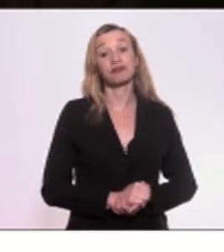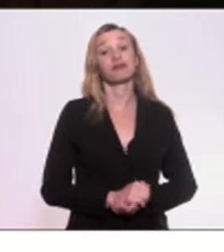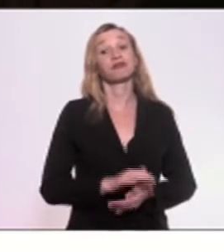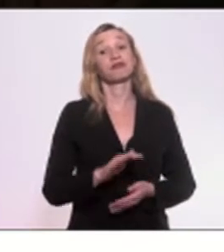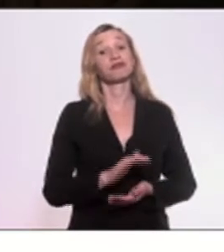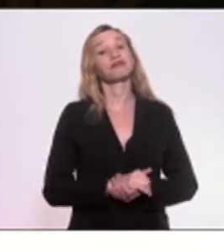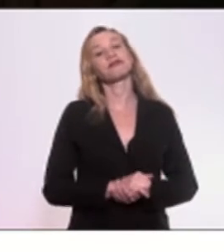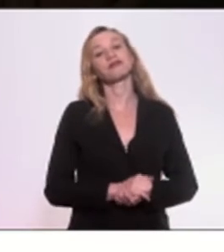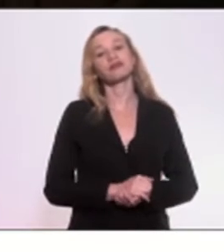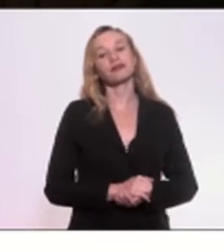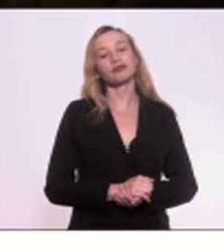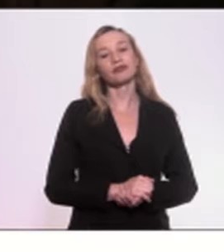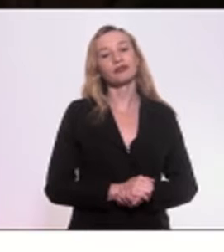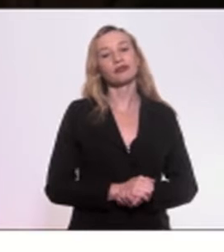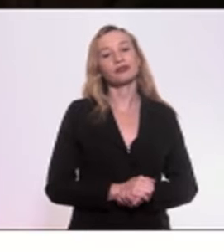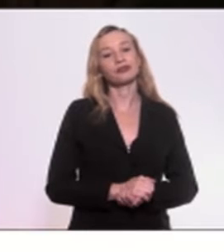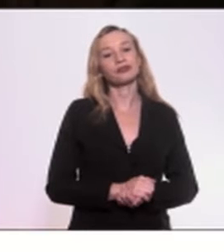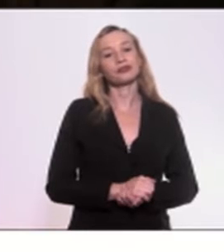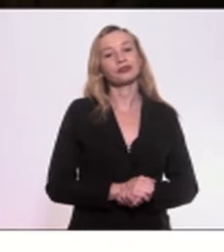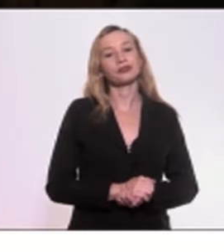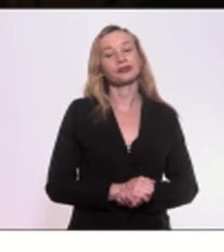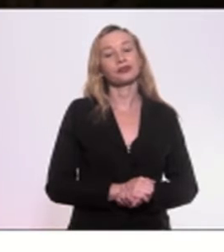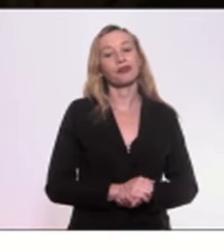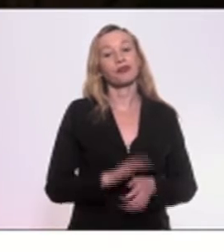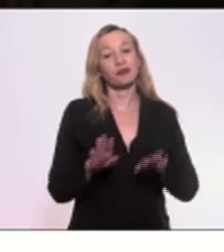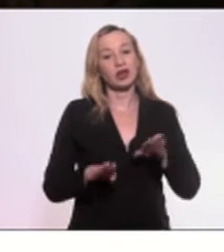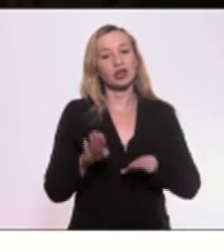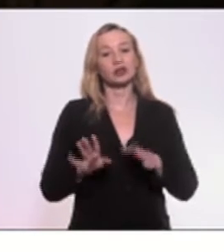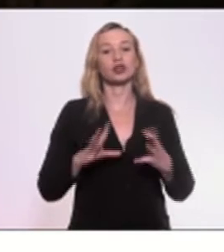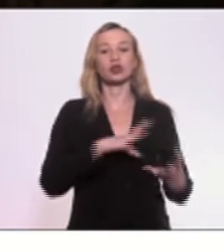apesar que no mundo real